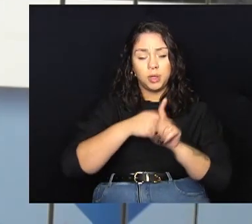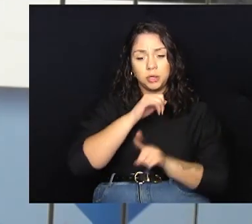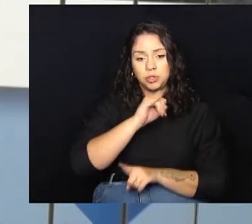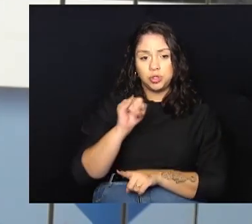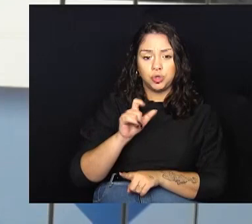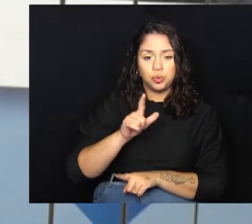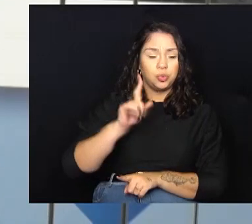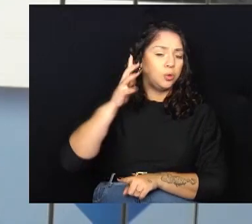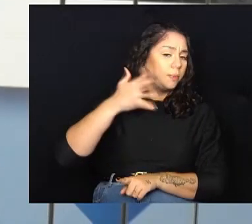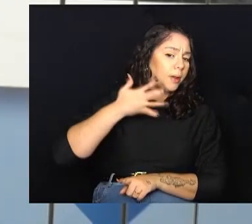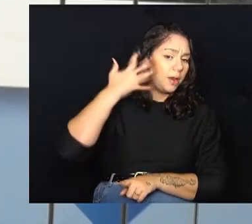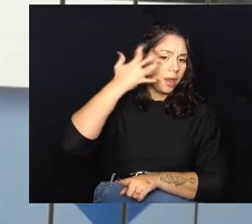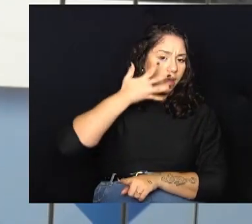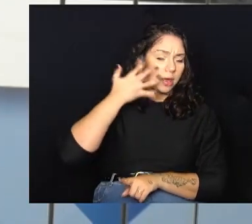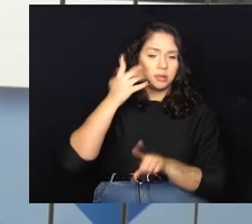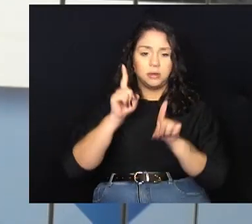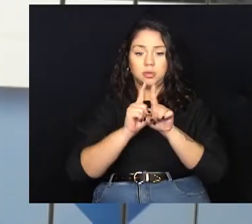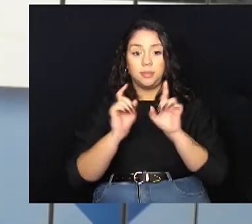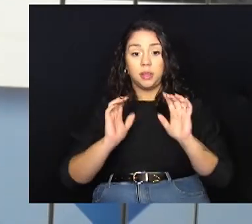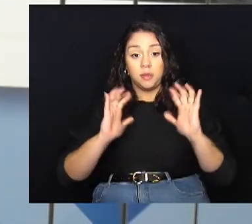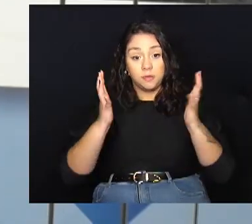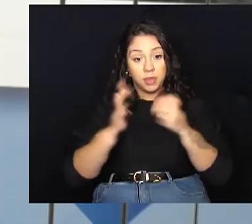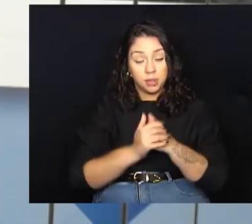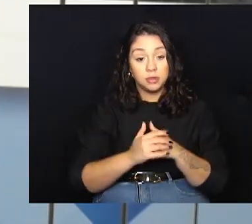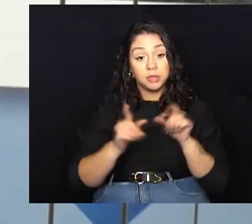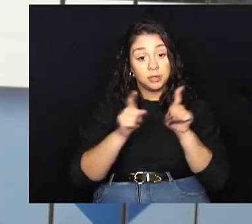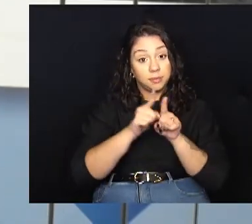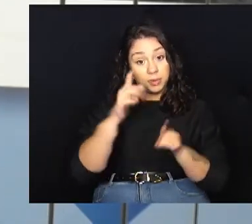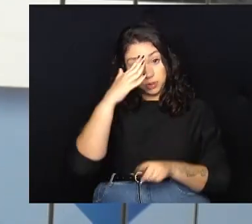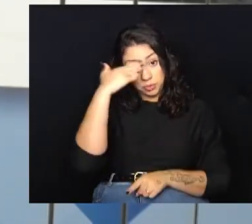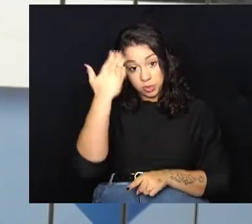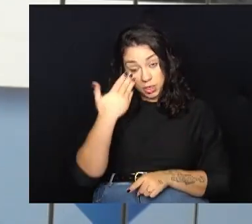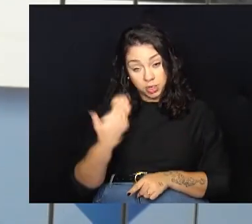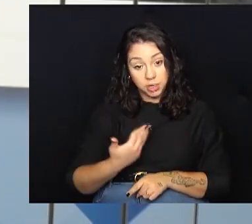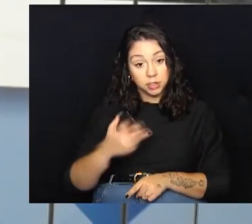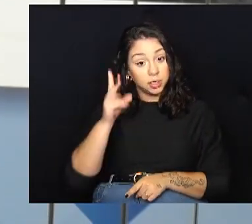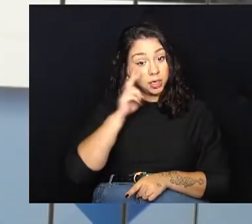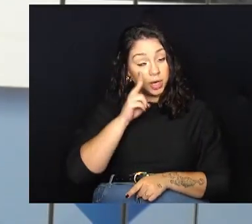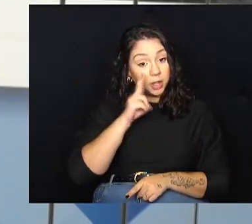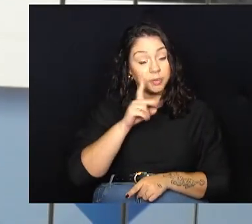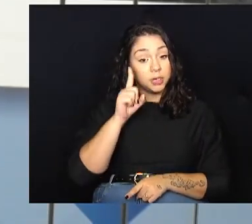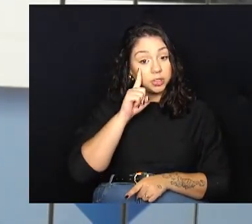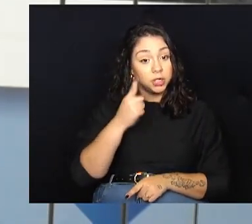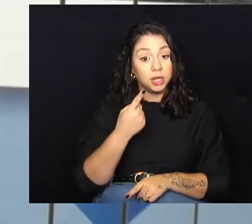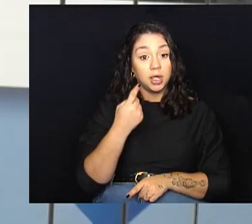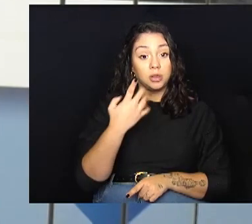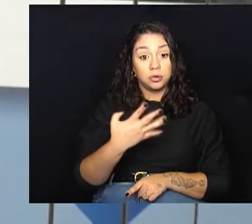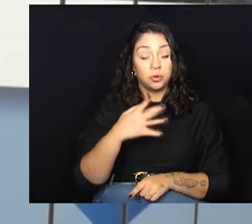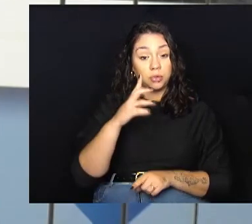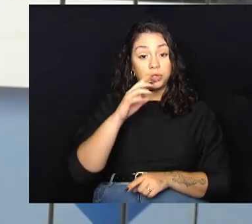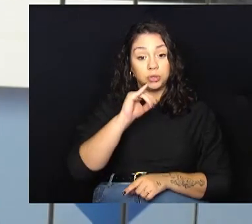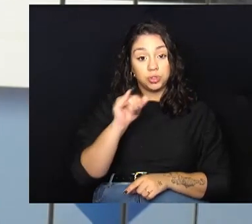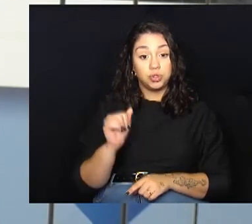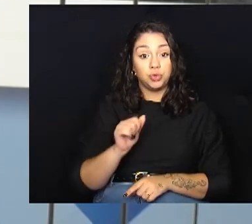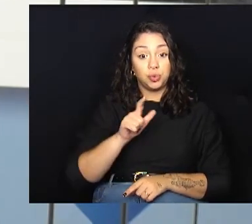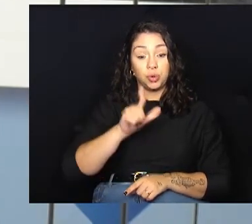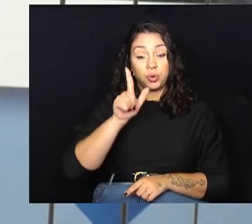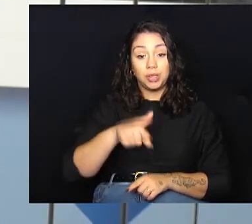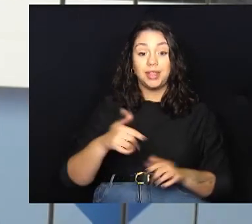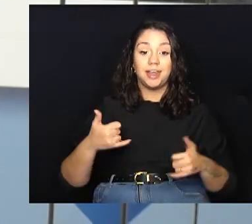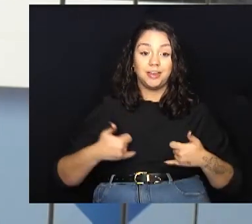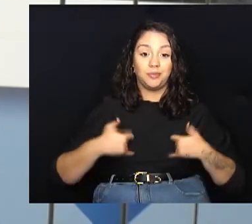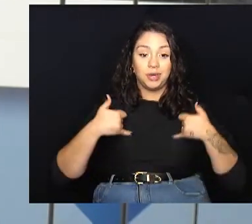palestras e eventos Inclusive solenidades a gente lembra que no dia 14 de julho que é o aniversário de Campinas